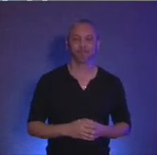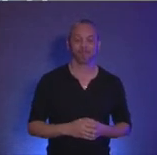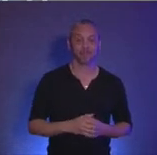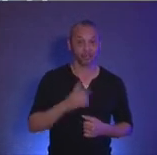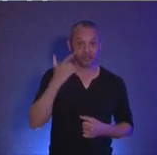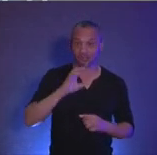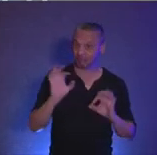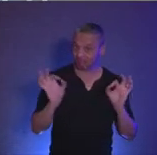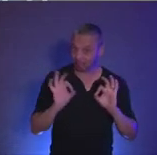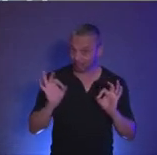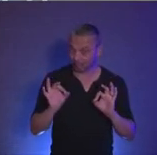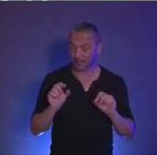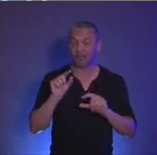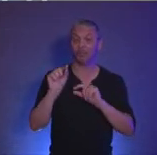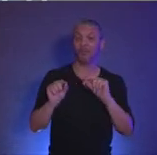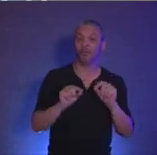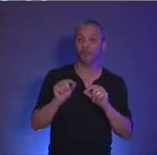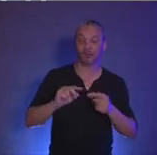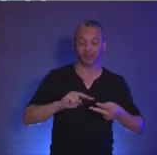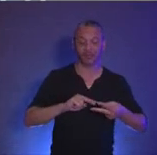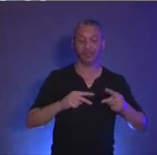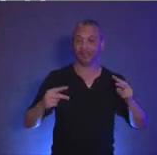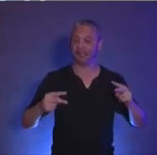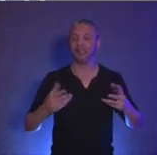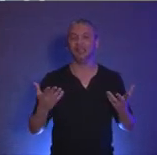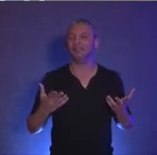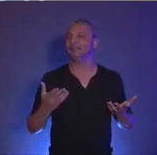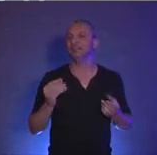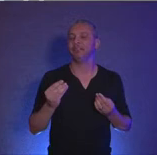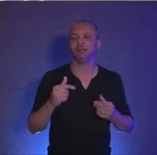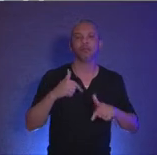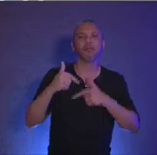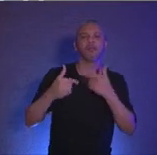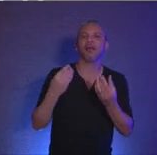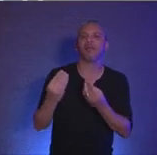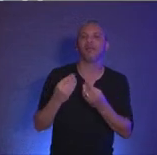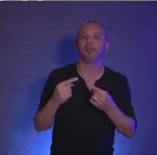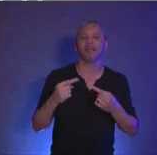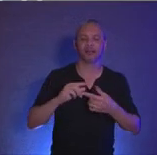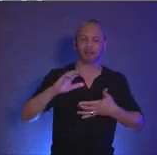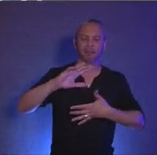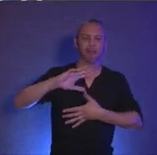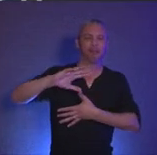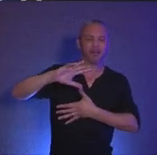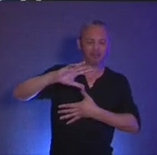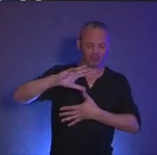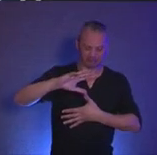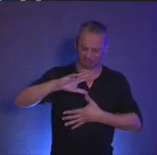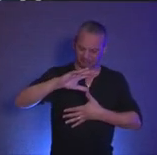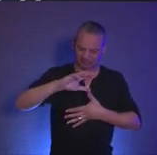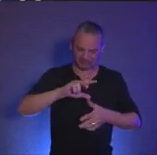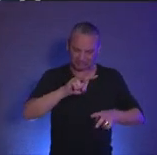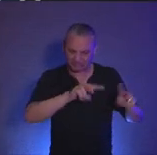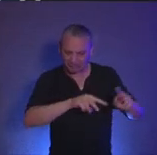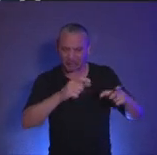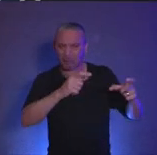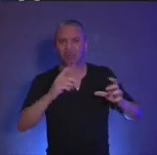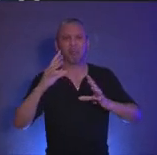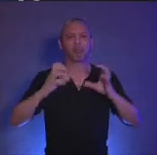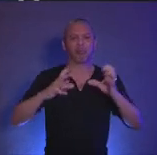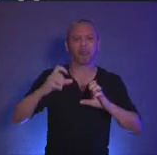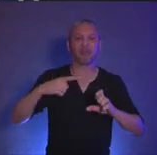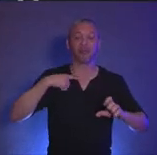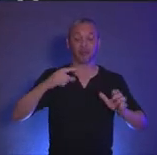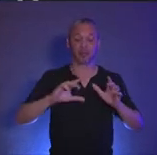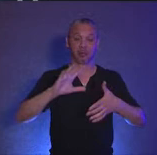não funcionar, então, o nosso trabalho, ele é o mapa dos conflitos. A gente fez uma visualização em